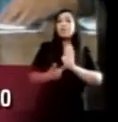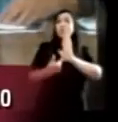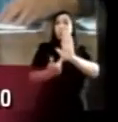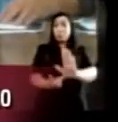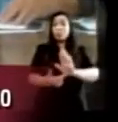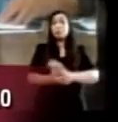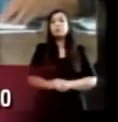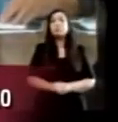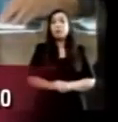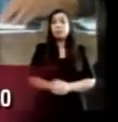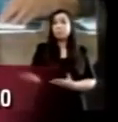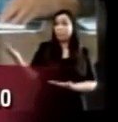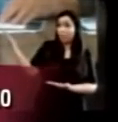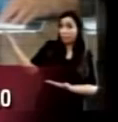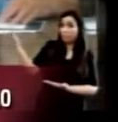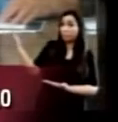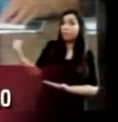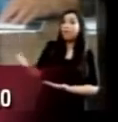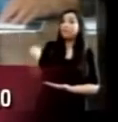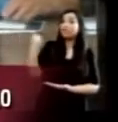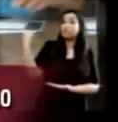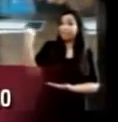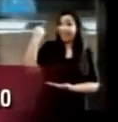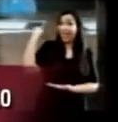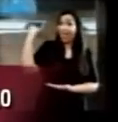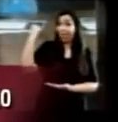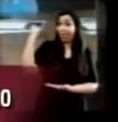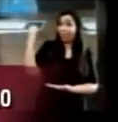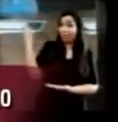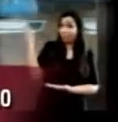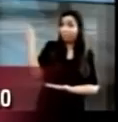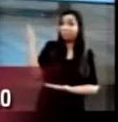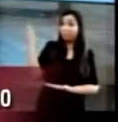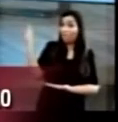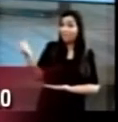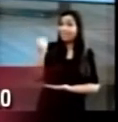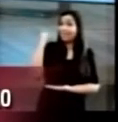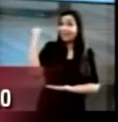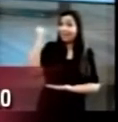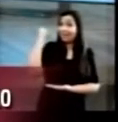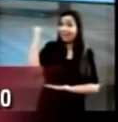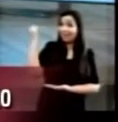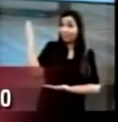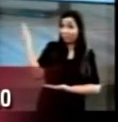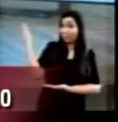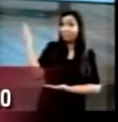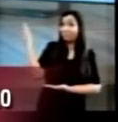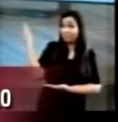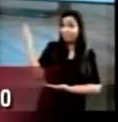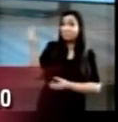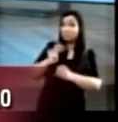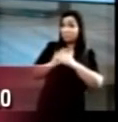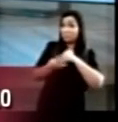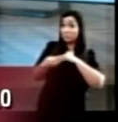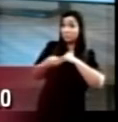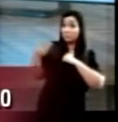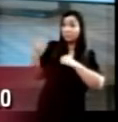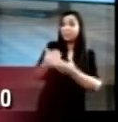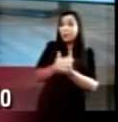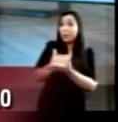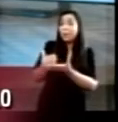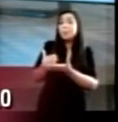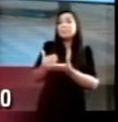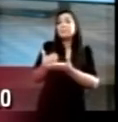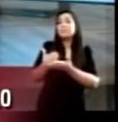agora, é de casos graves. Olha os nossos casos graves também, começando a subir, né?